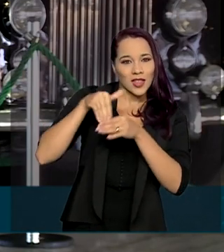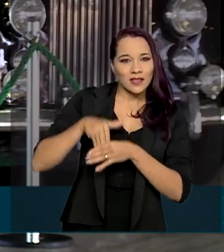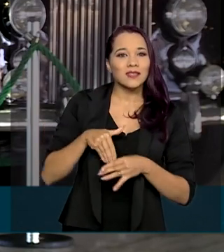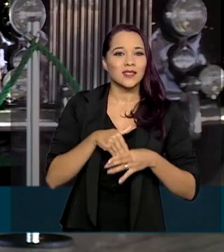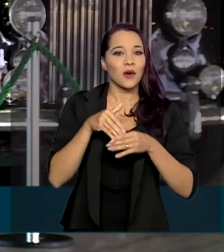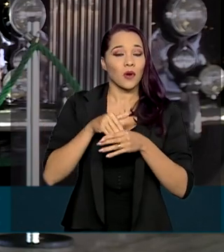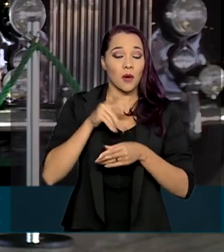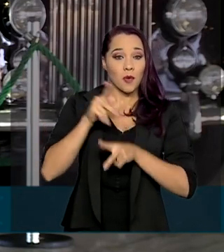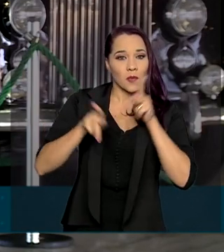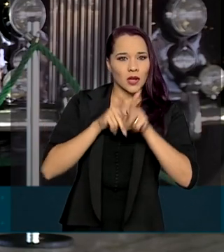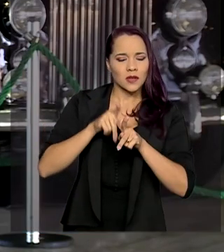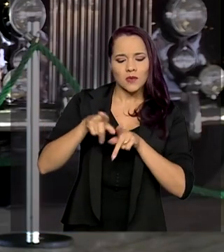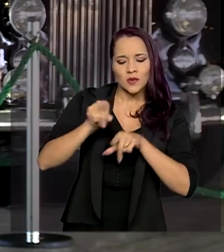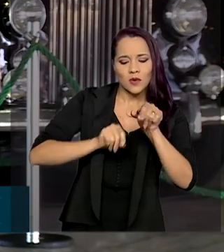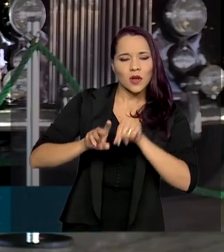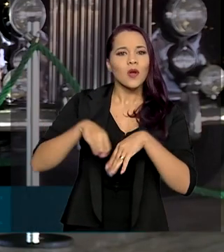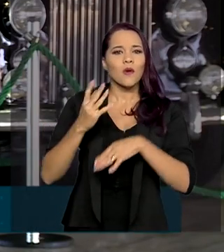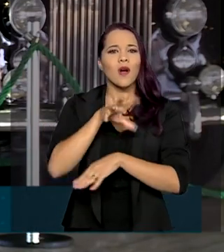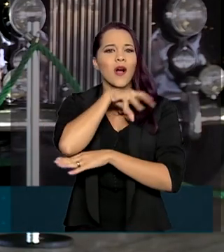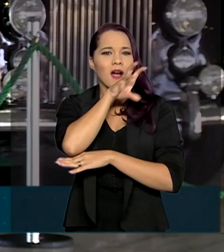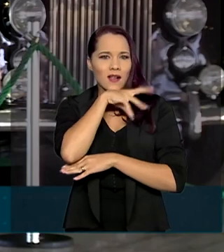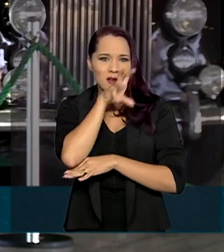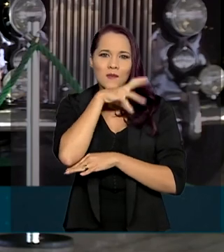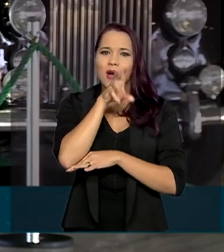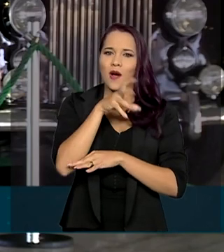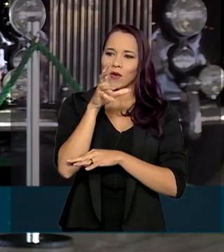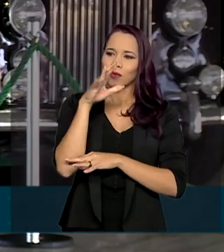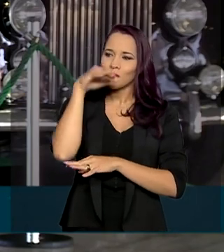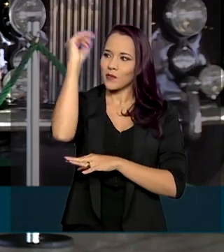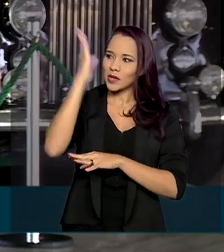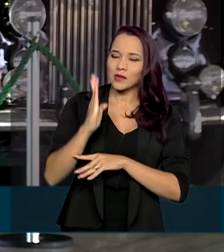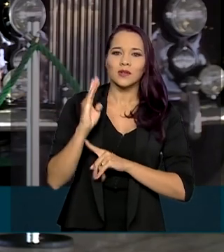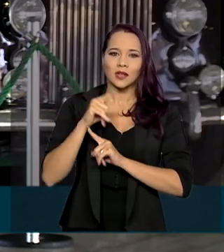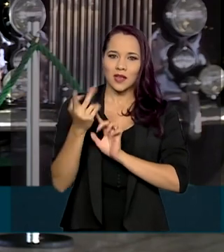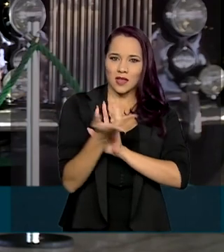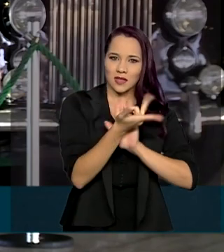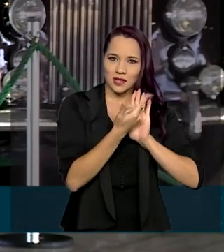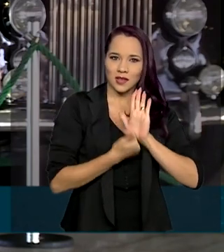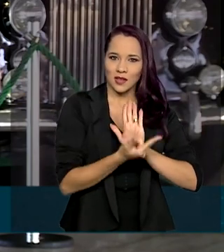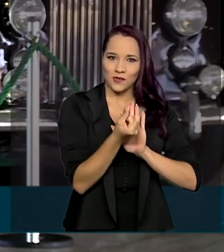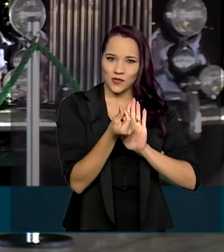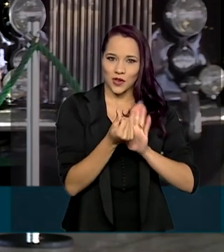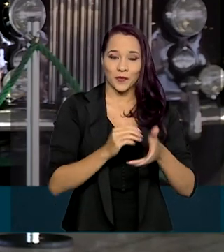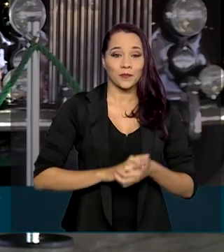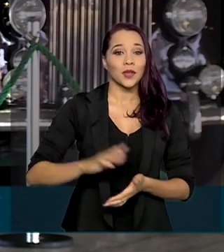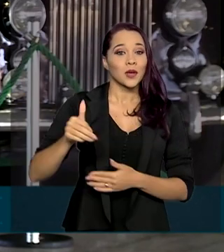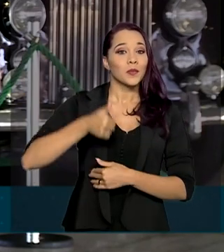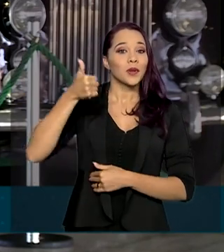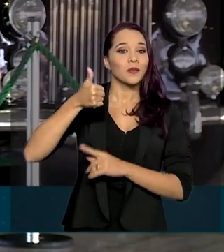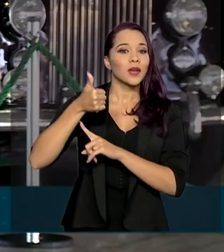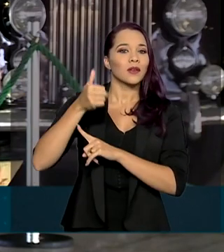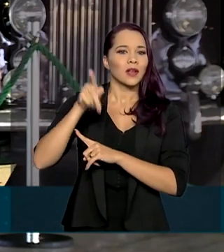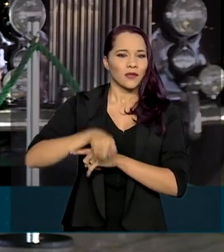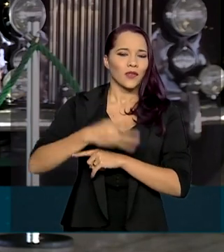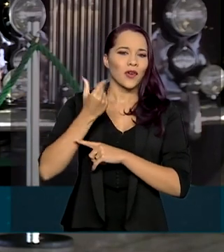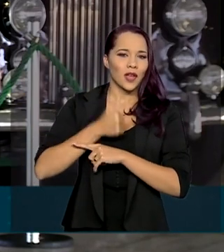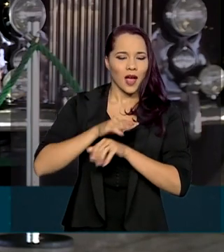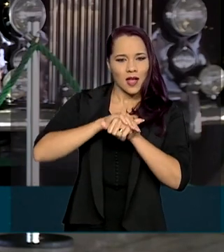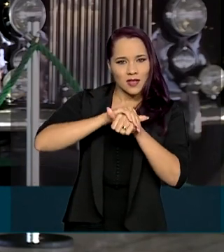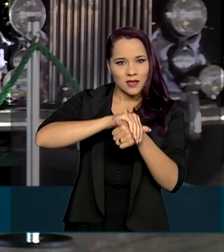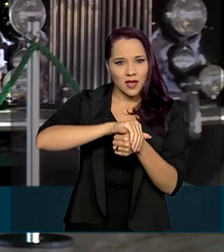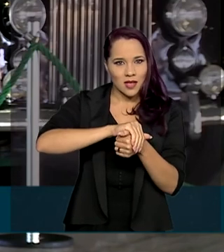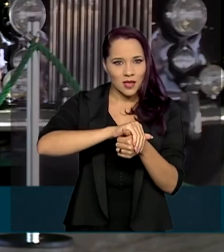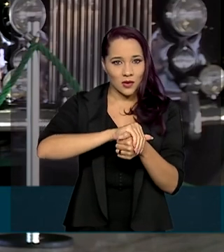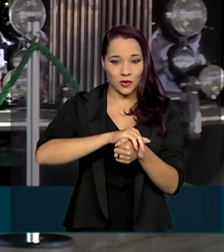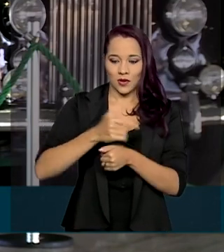a população pôde indicar quais animais da fauna brasileira gostaria de ver em nosso dinheiro. Em primeiro lugar ficou a tartaruga marinha, que